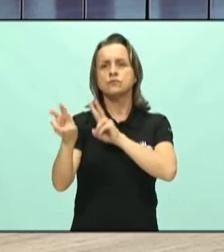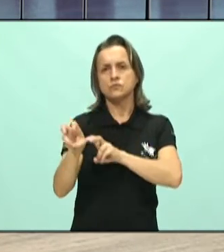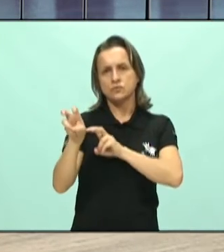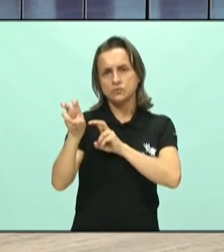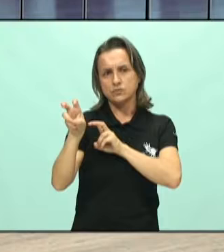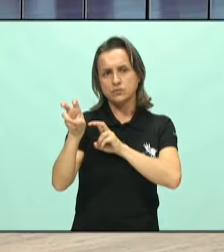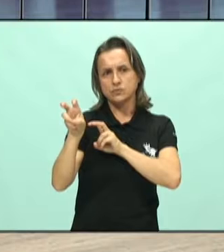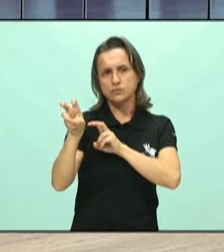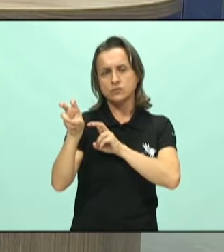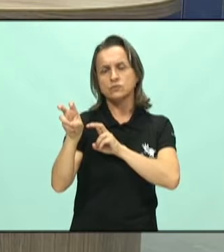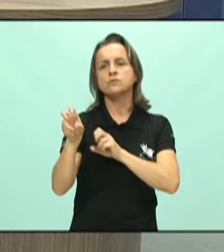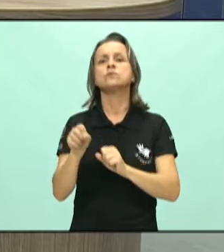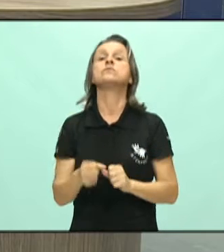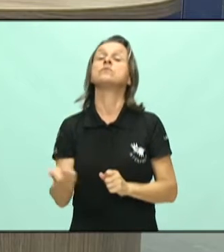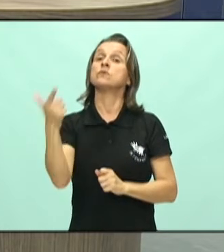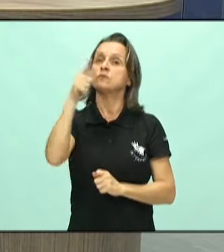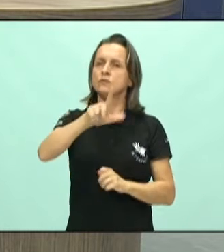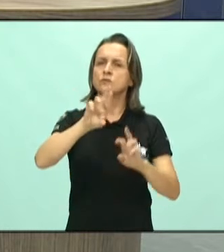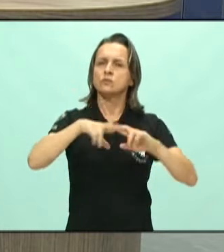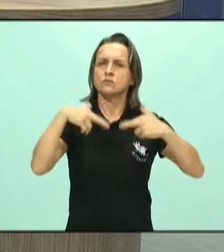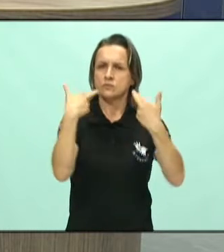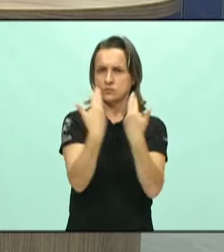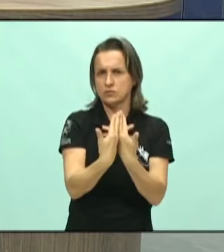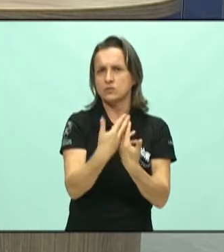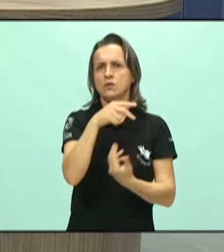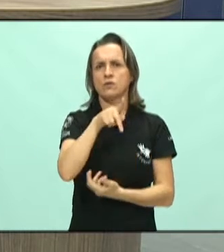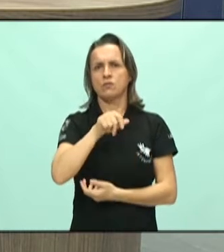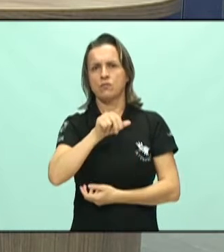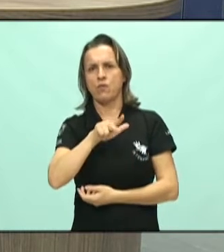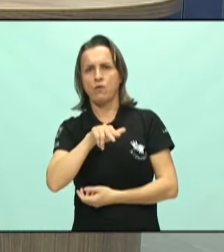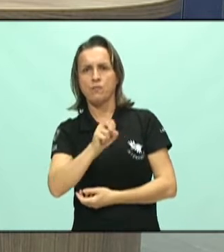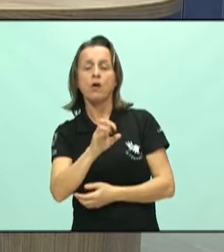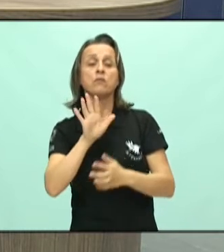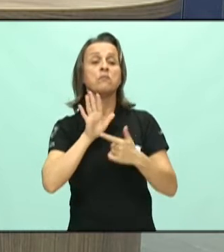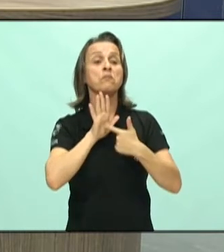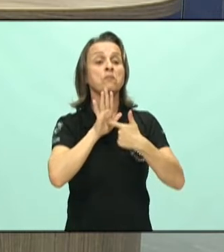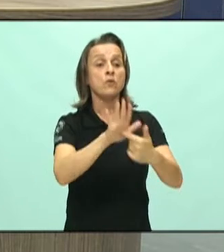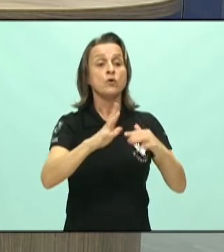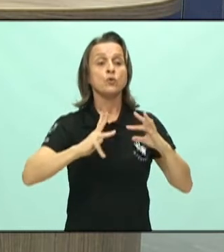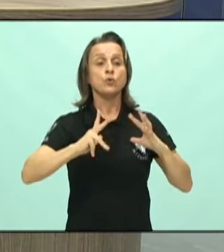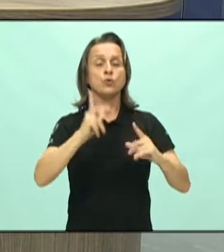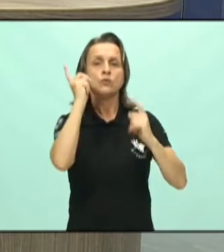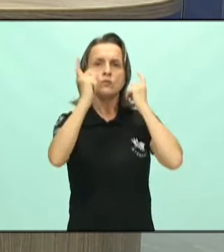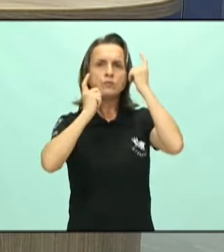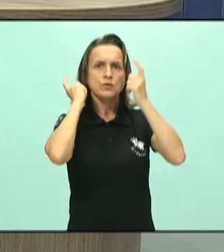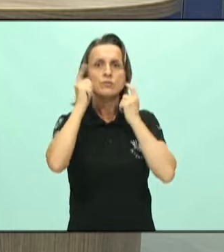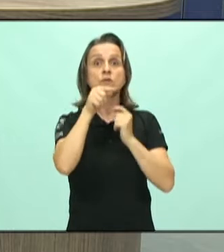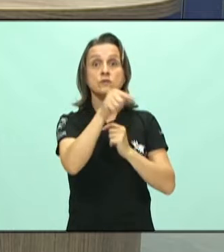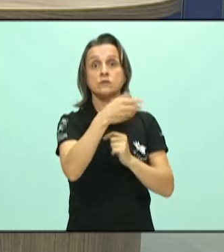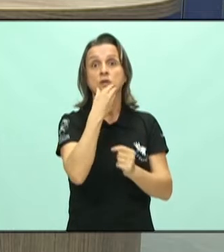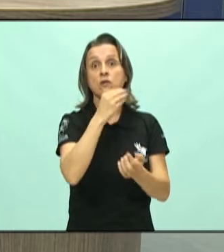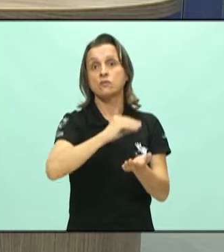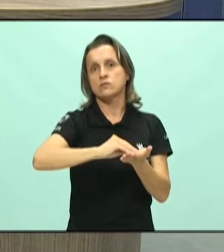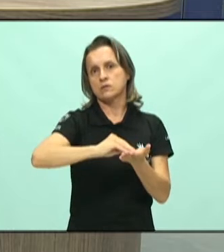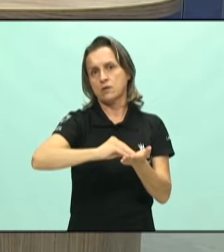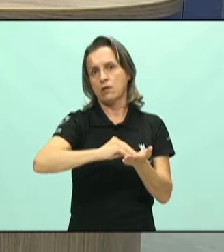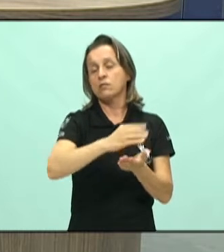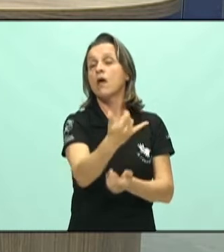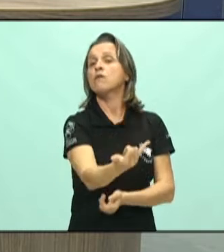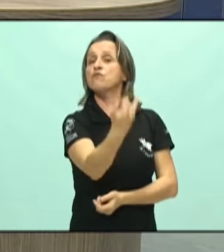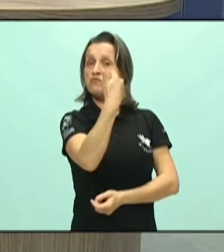uma reunião com ele, com o secretário, com o Paulo Eri, apresentamos as nossas preocupações e o secretário, na ocasião, ele disse que não